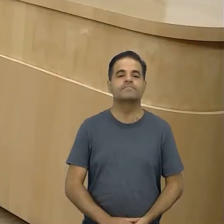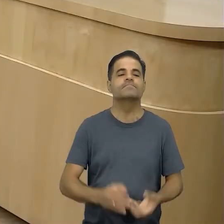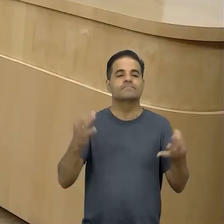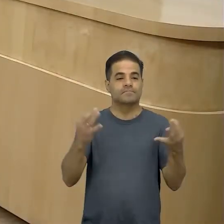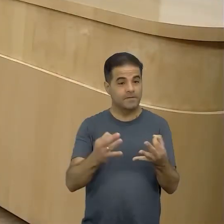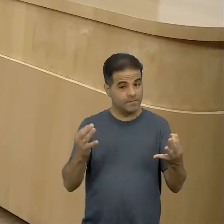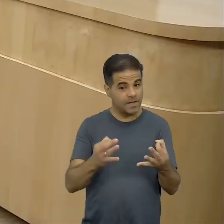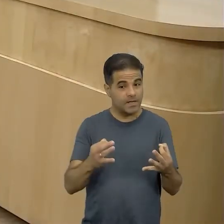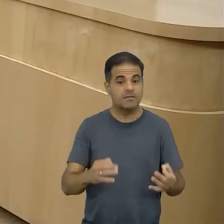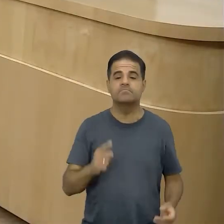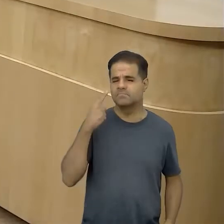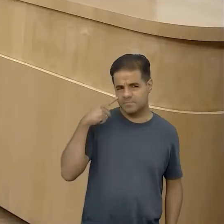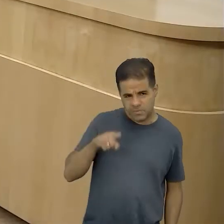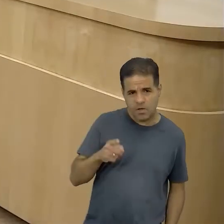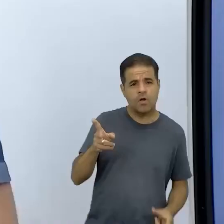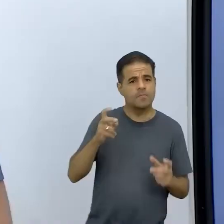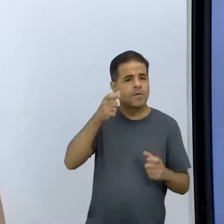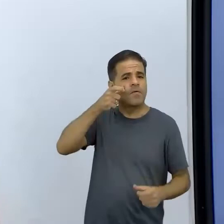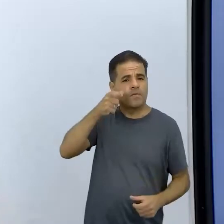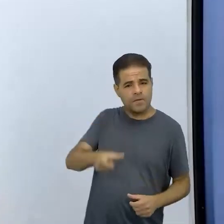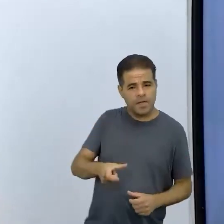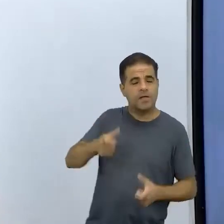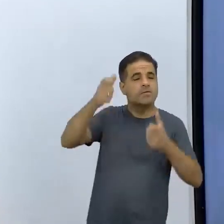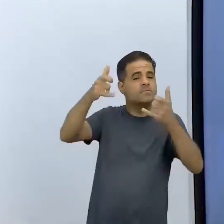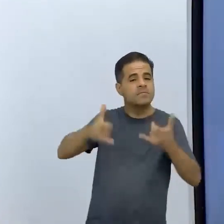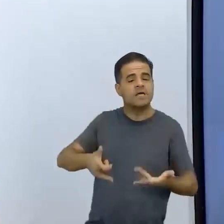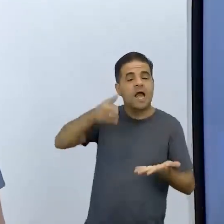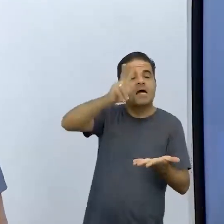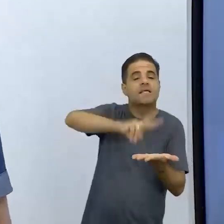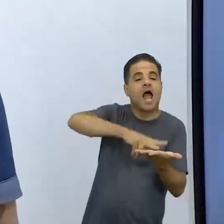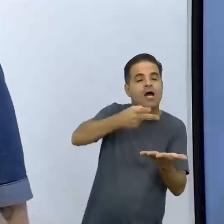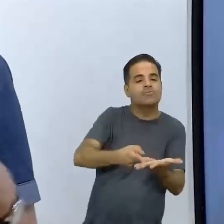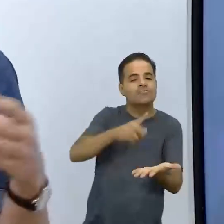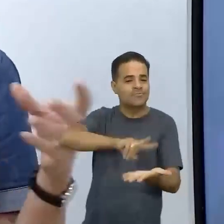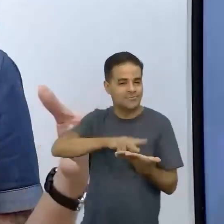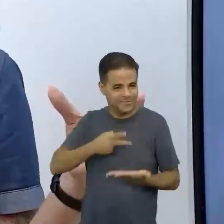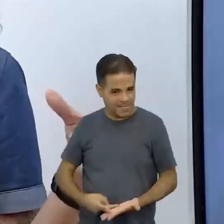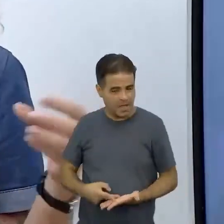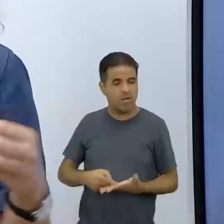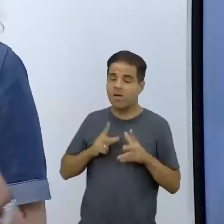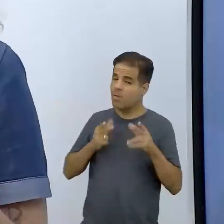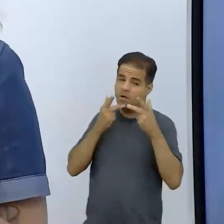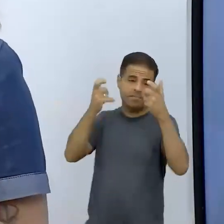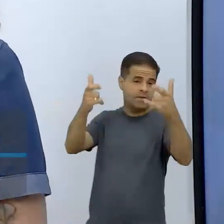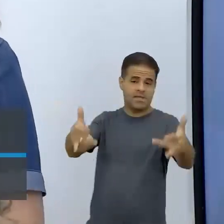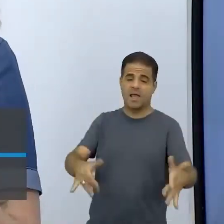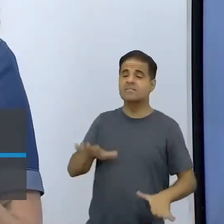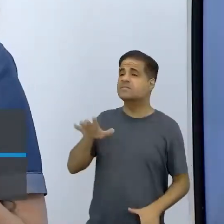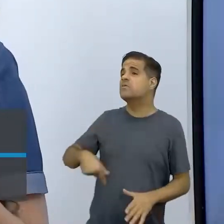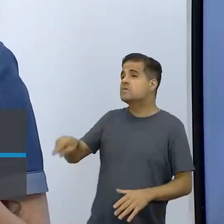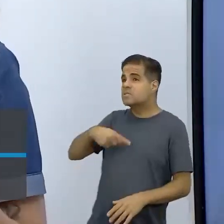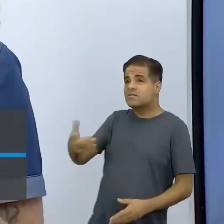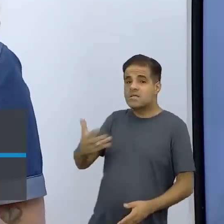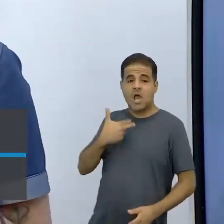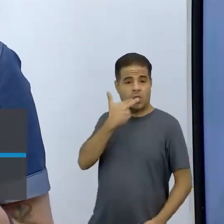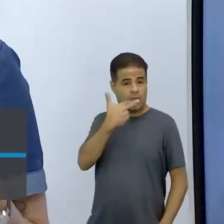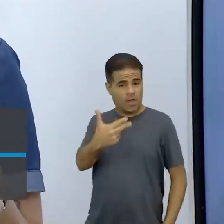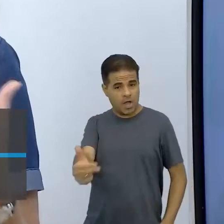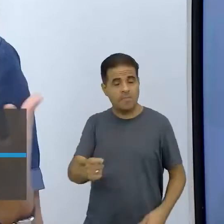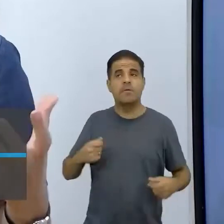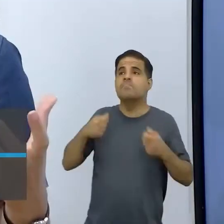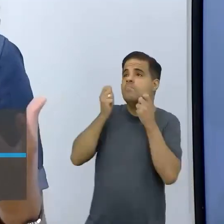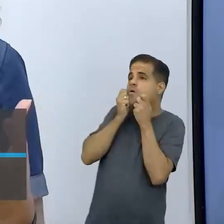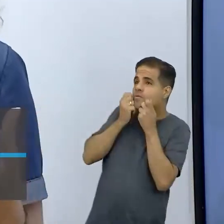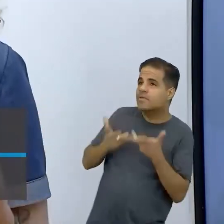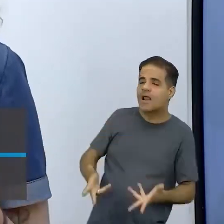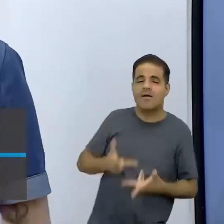Perfeito. Então, observe aí quando ele diz da questão da tradução. É aquilo que eu falei. Às vezes nós queremos no nosso idioma